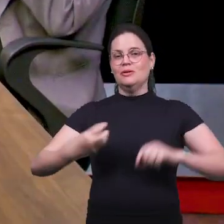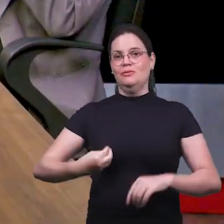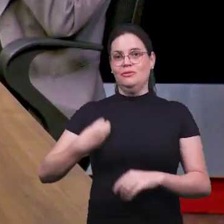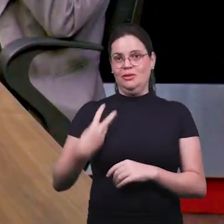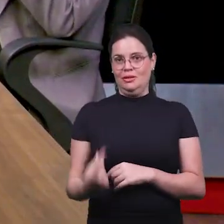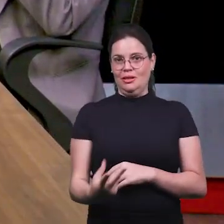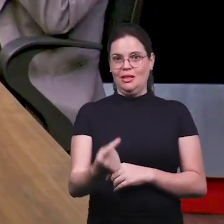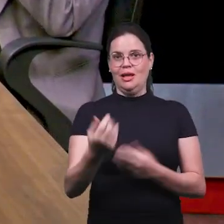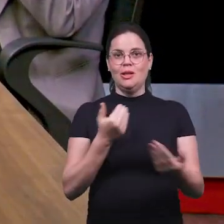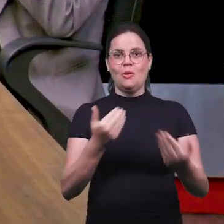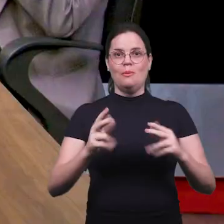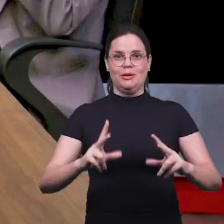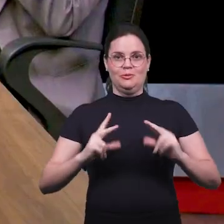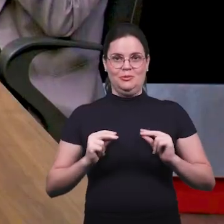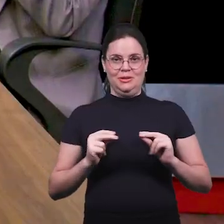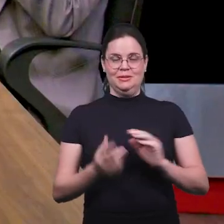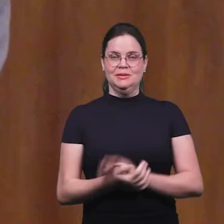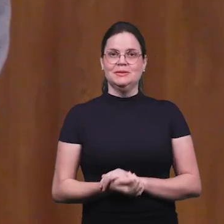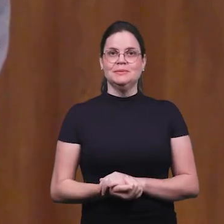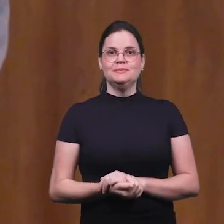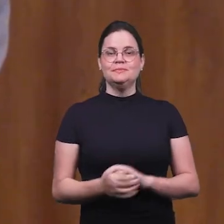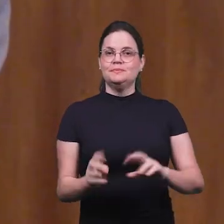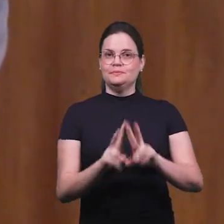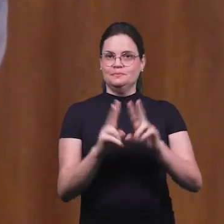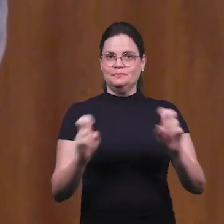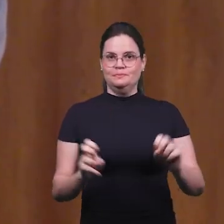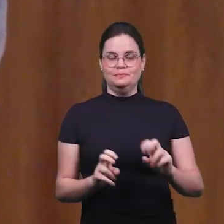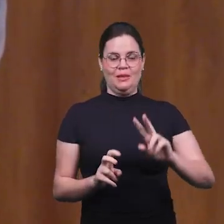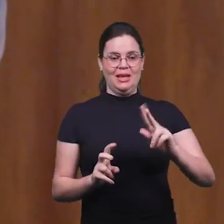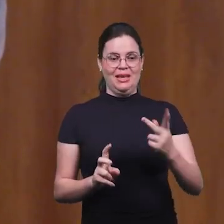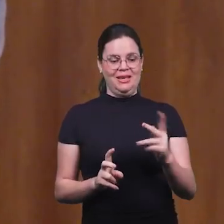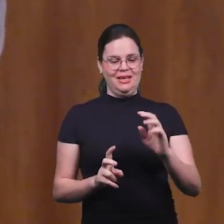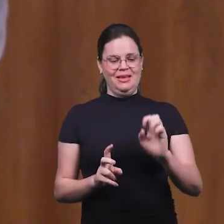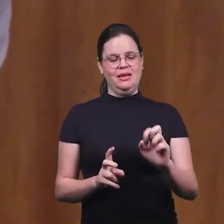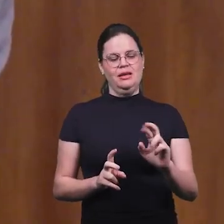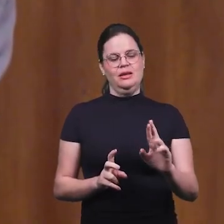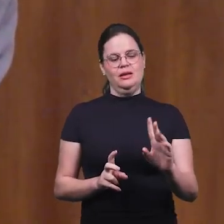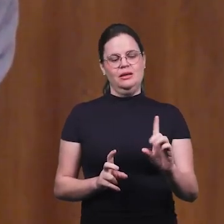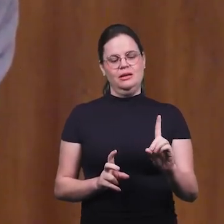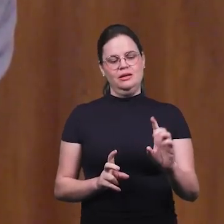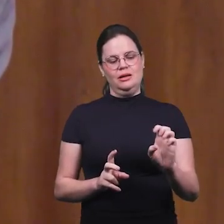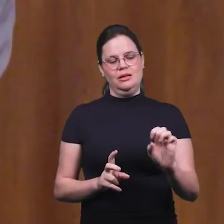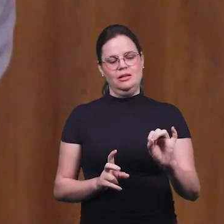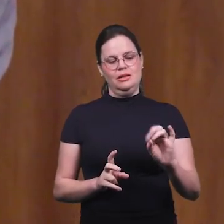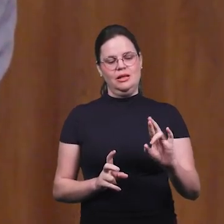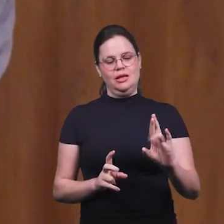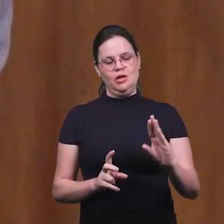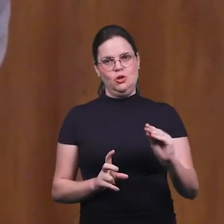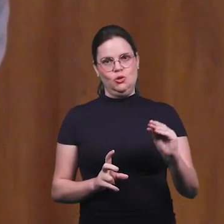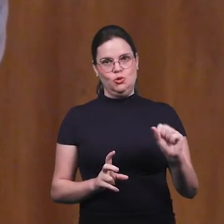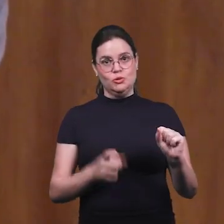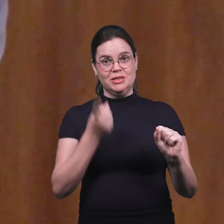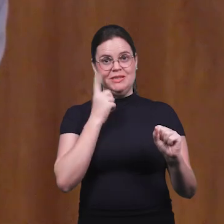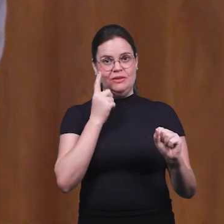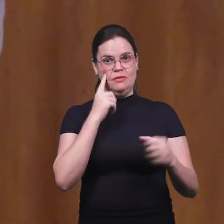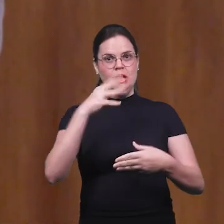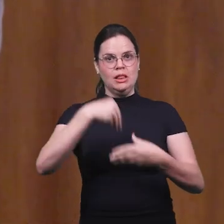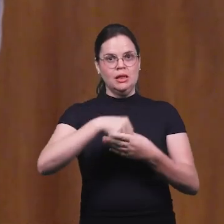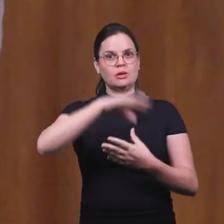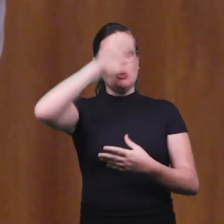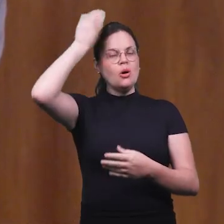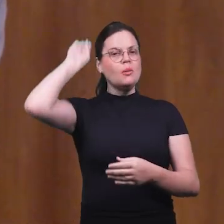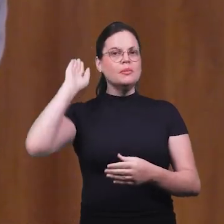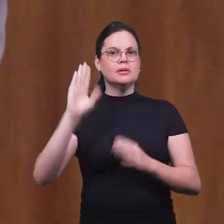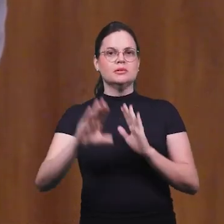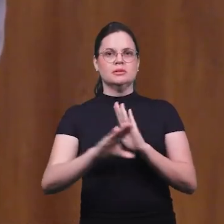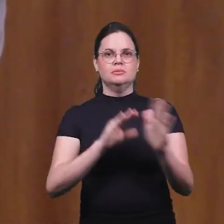dos herdeiros, né, é maravilhoso e é corroborado pela própria palavra. Lá na carta de Paulo aos Romanos, no